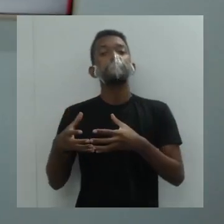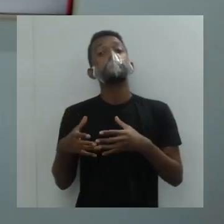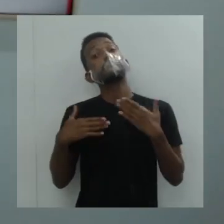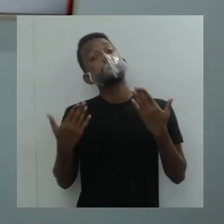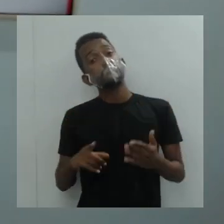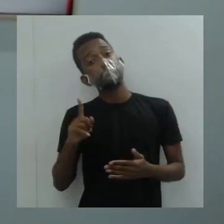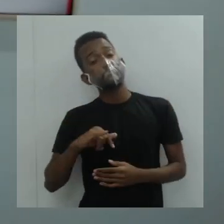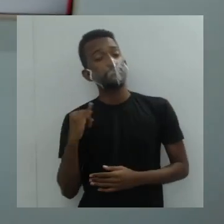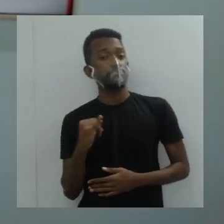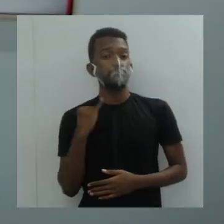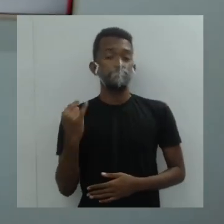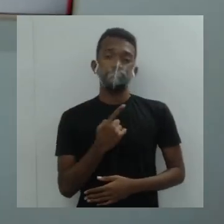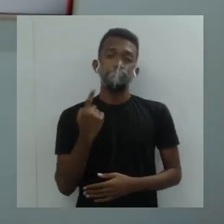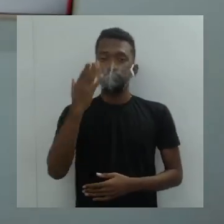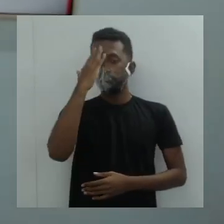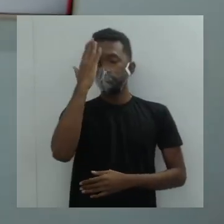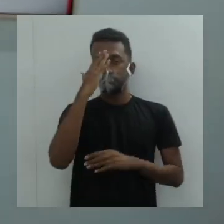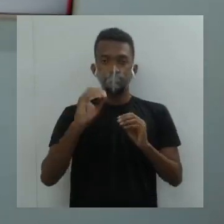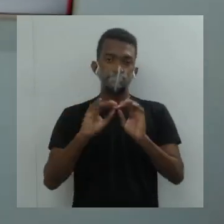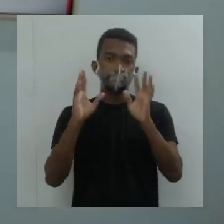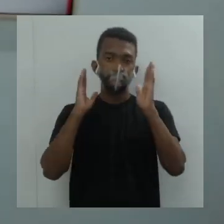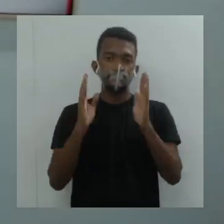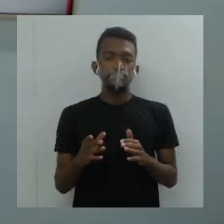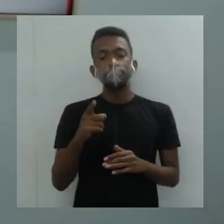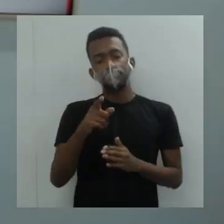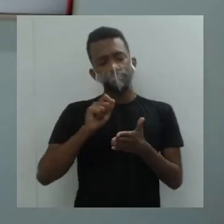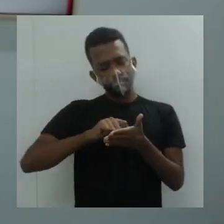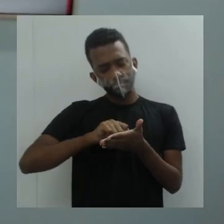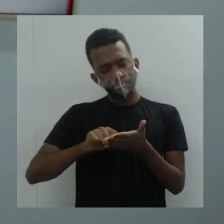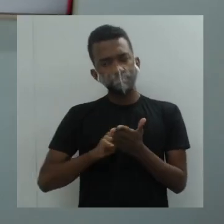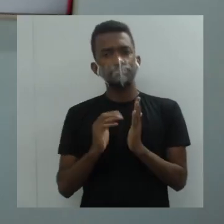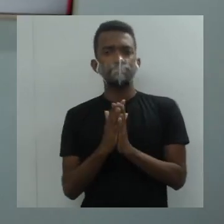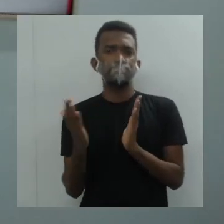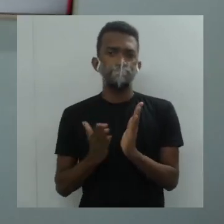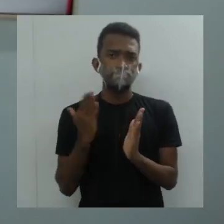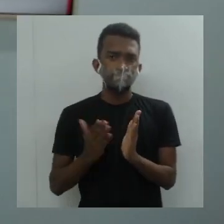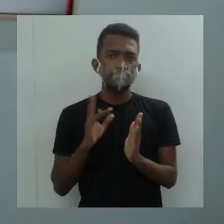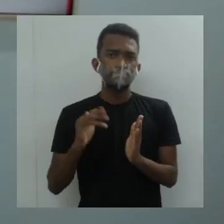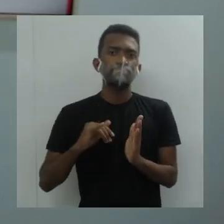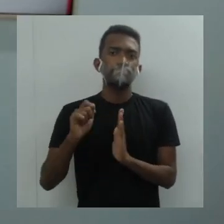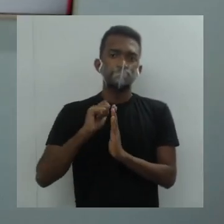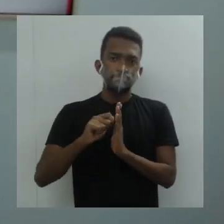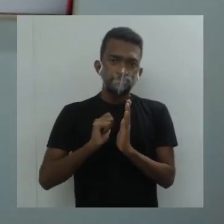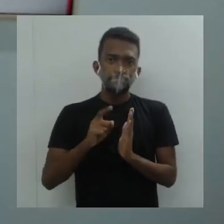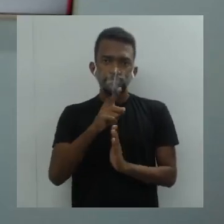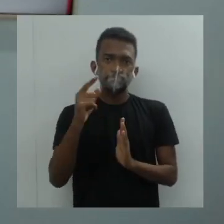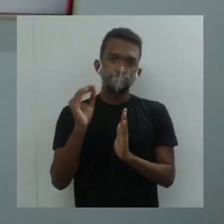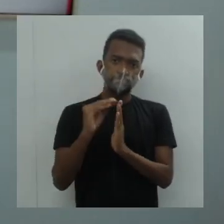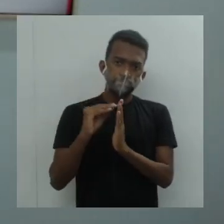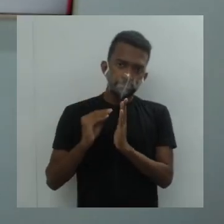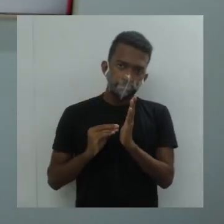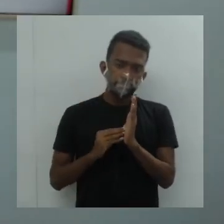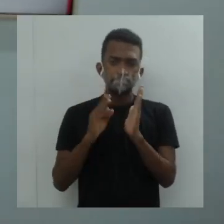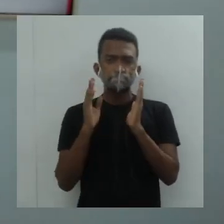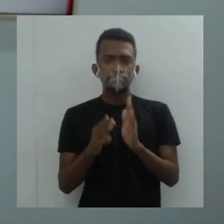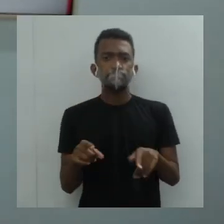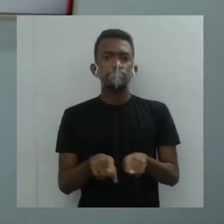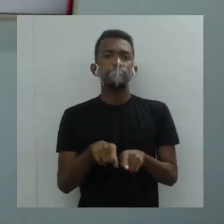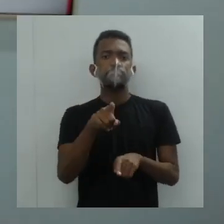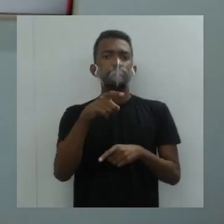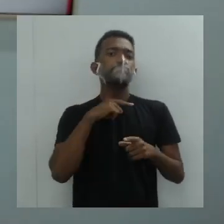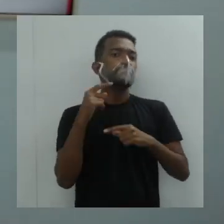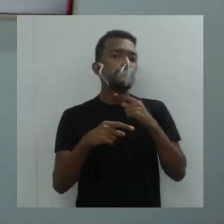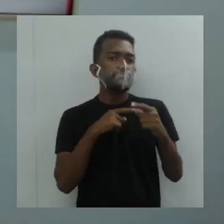Então é importante que a gente saiba. Então anota aí, caderno, lápis, vai anotando as suas considerações e também as suas